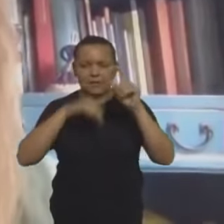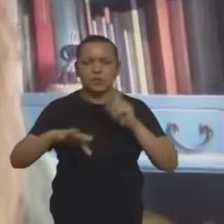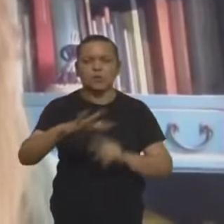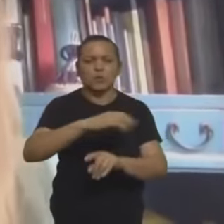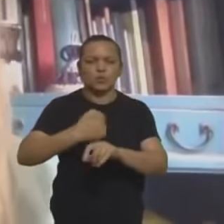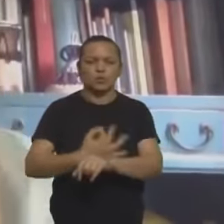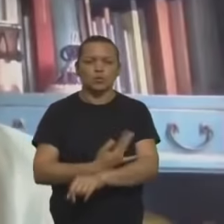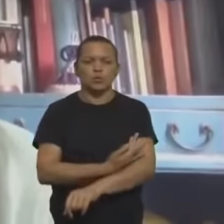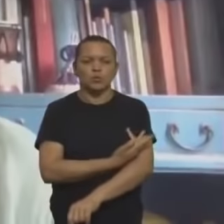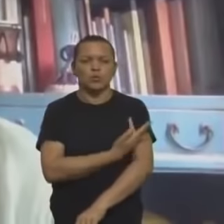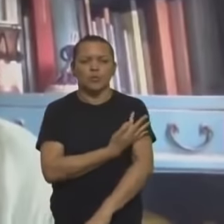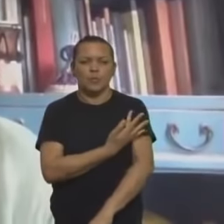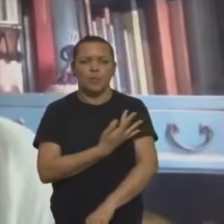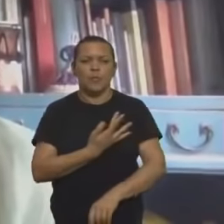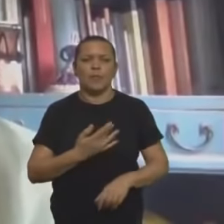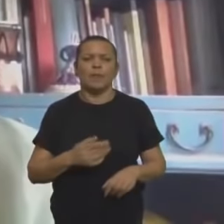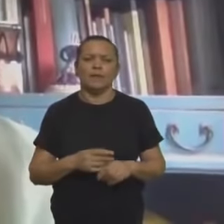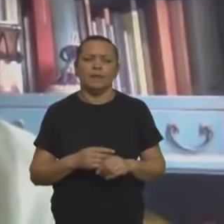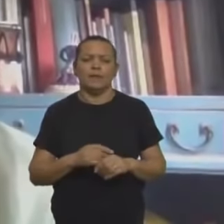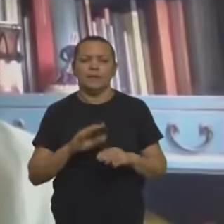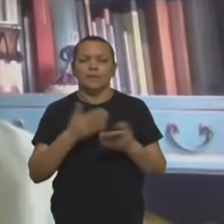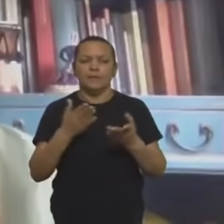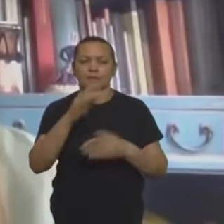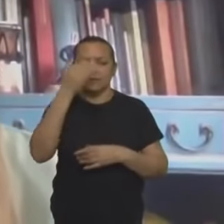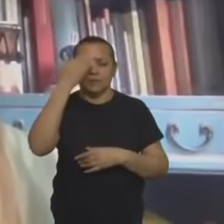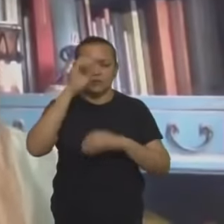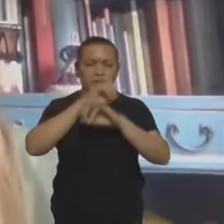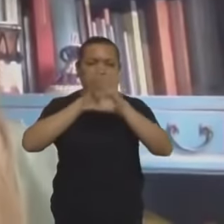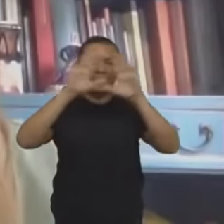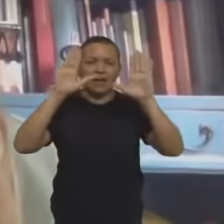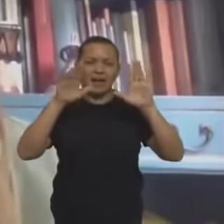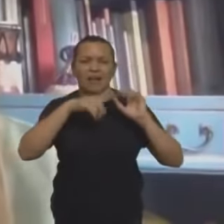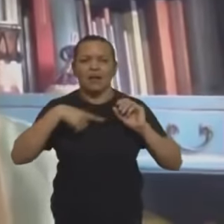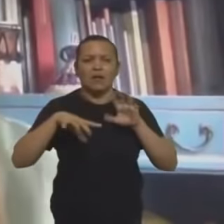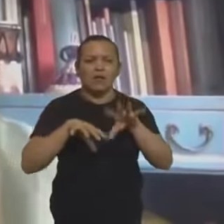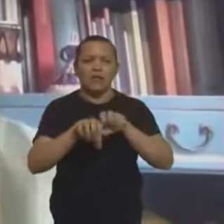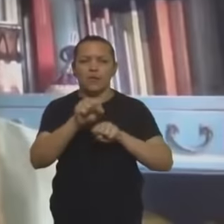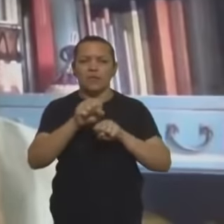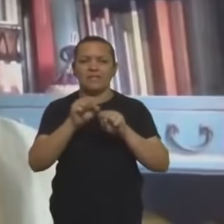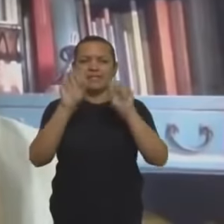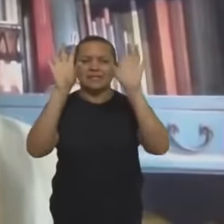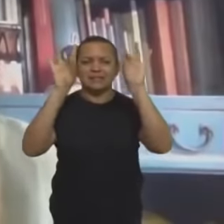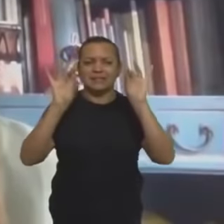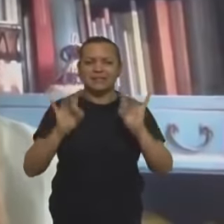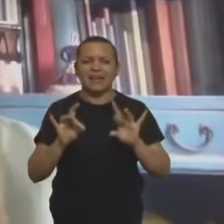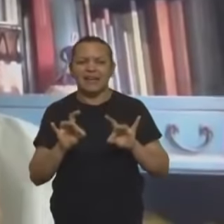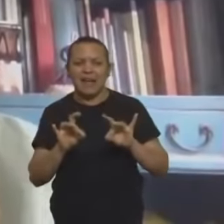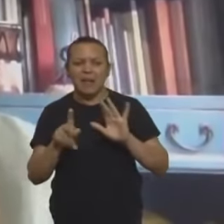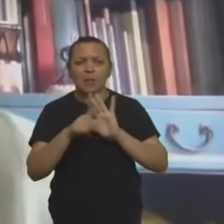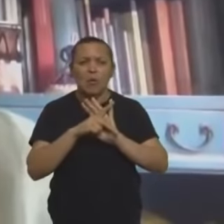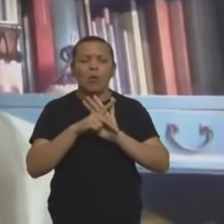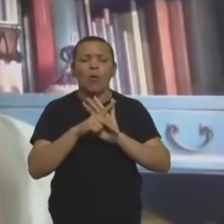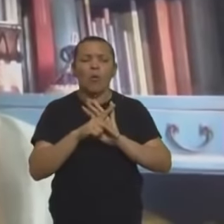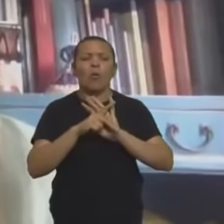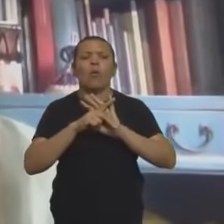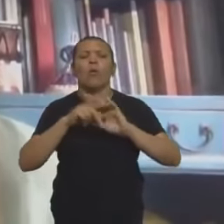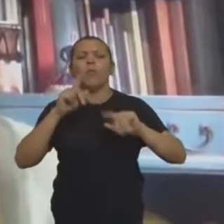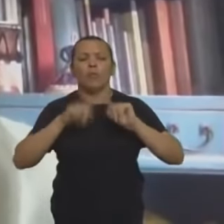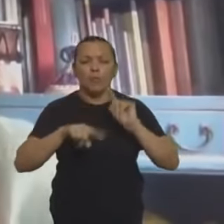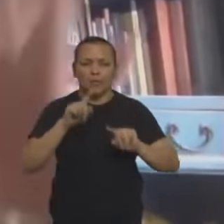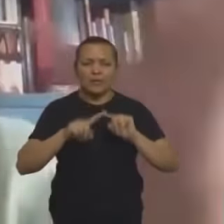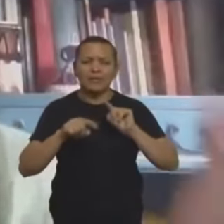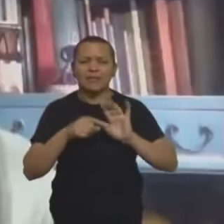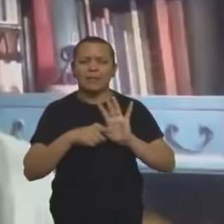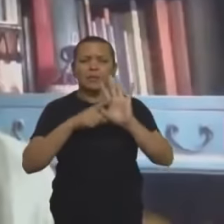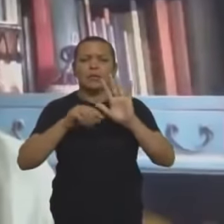socioemocional, né? Para vocês entenderem, a gente vai ter formações mais específicas com os materiais, então hoje eu estou contando para vocês,